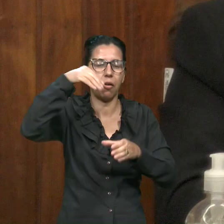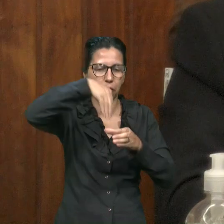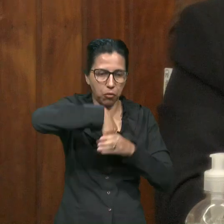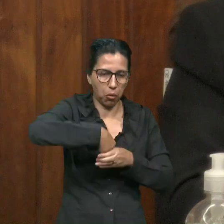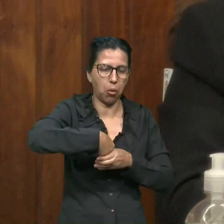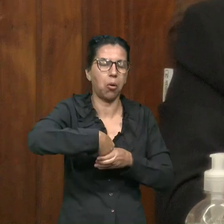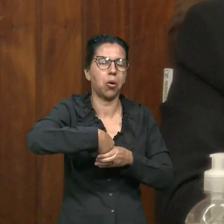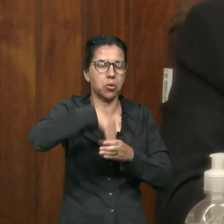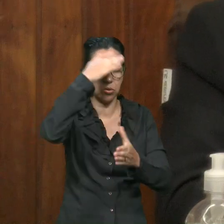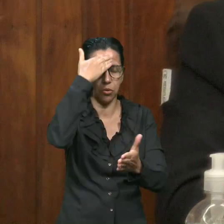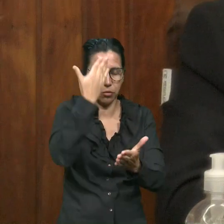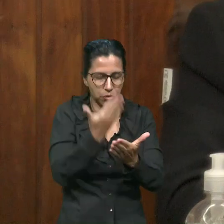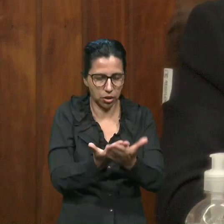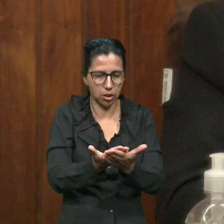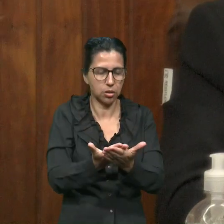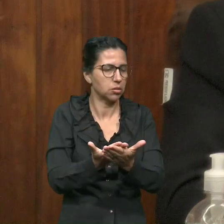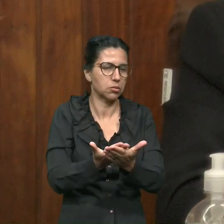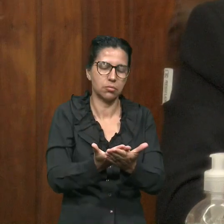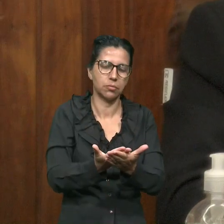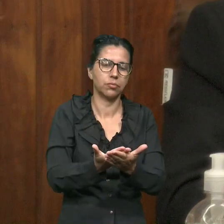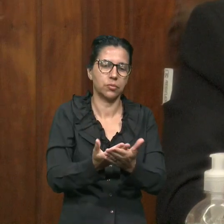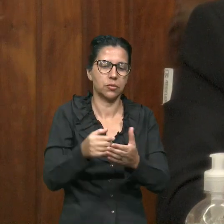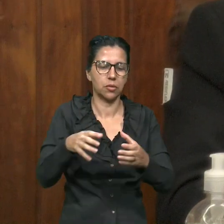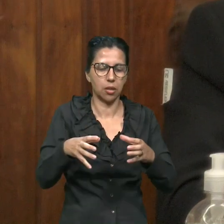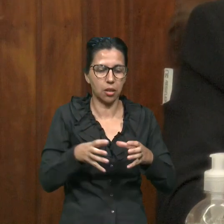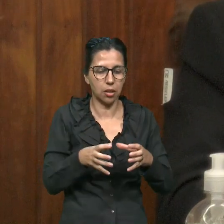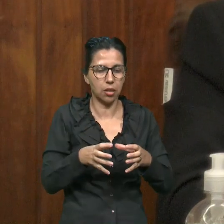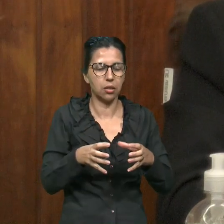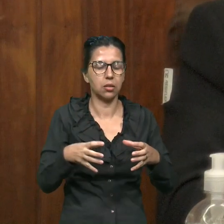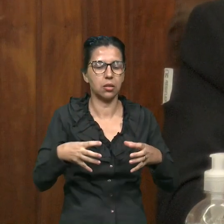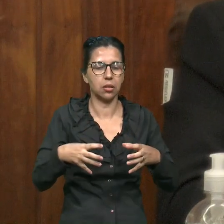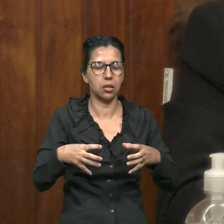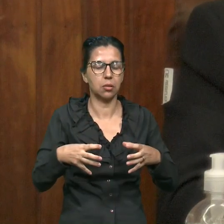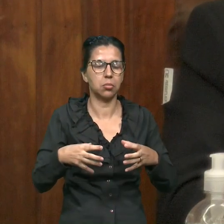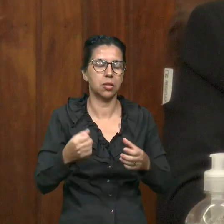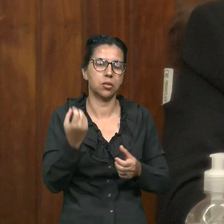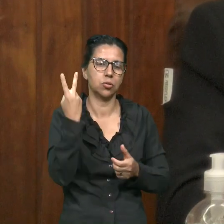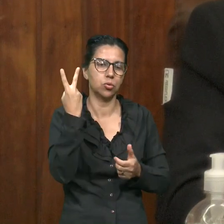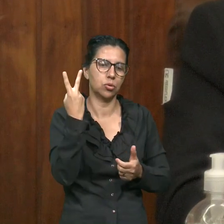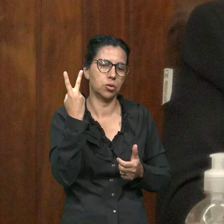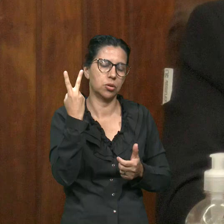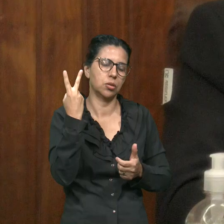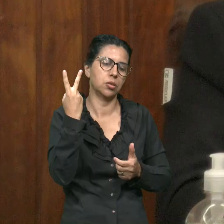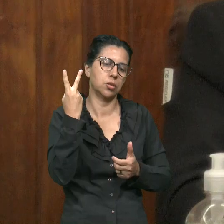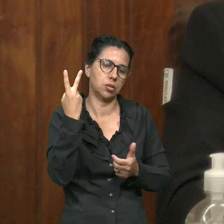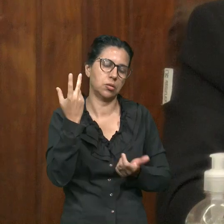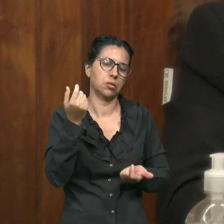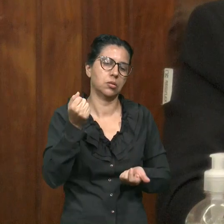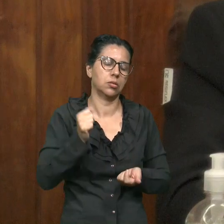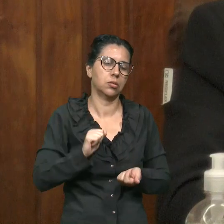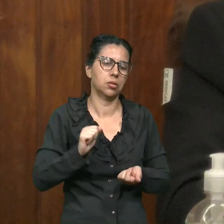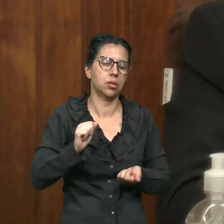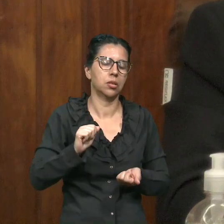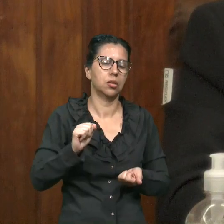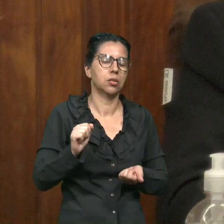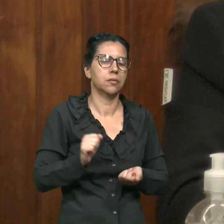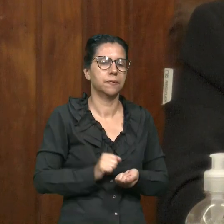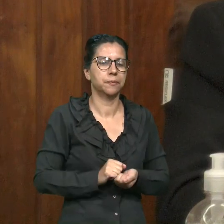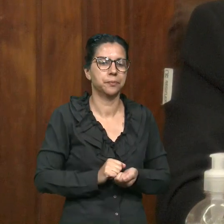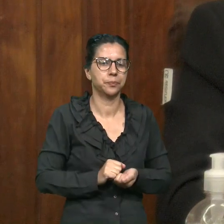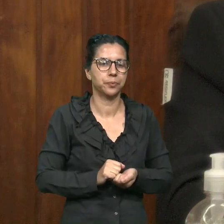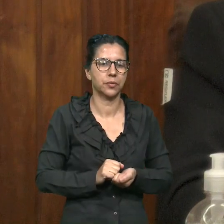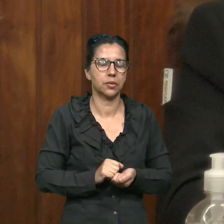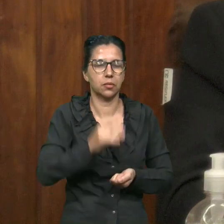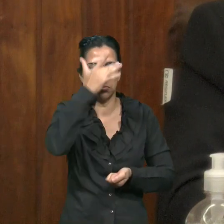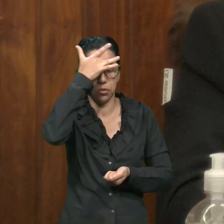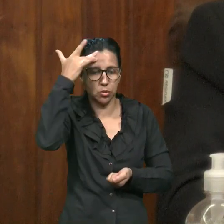confiança. Bem sabemos que essa Câmara, em sua maioria, salvo duas exceções, não representa a população marilhense,